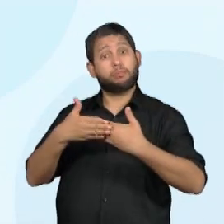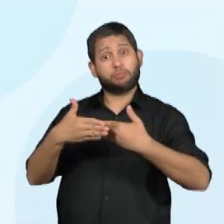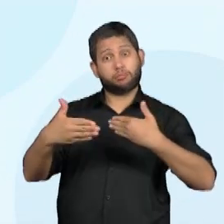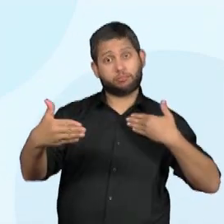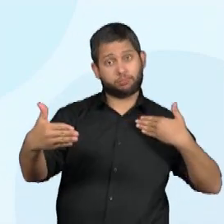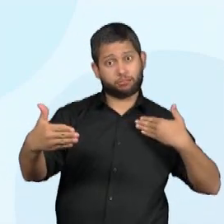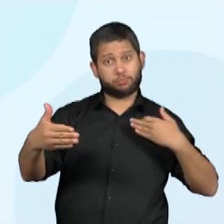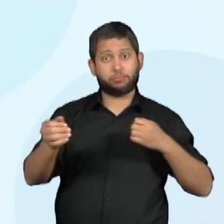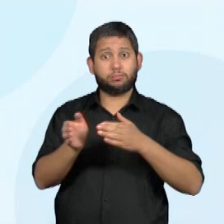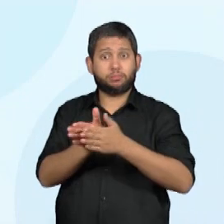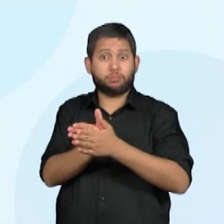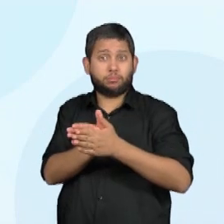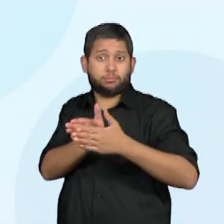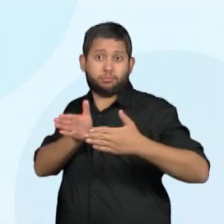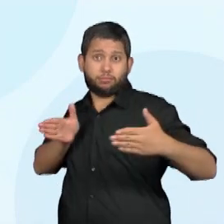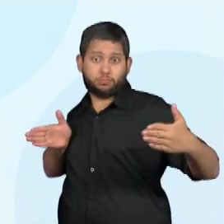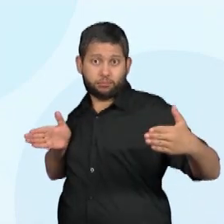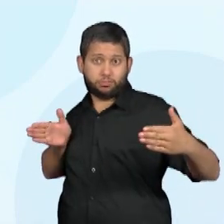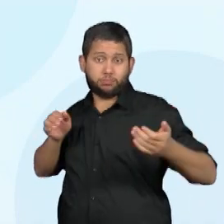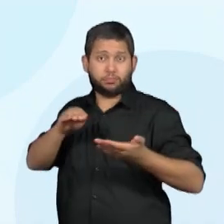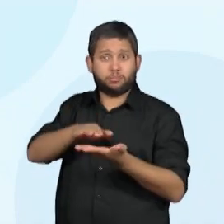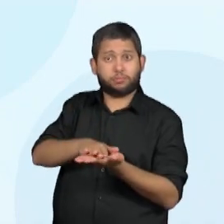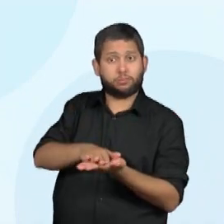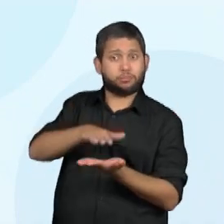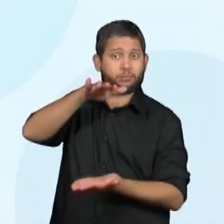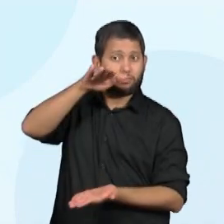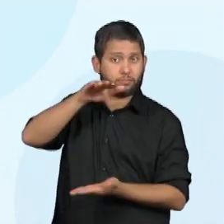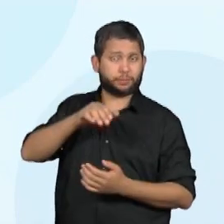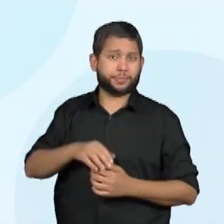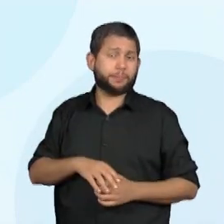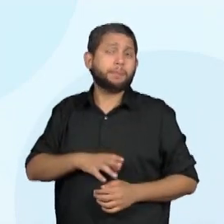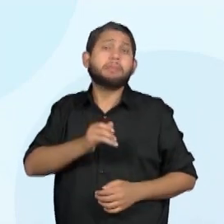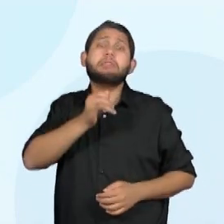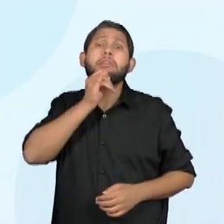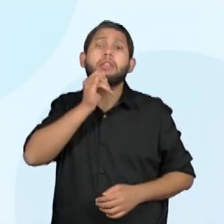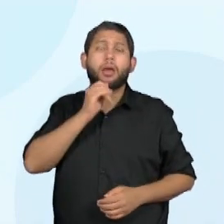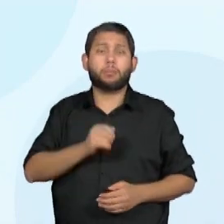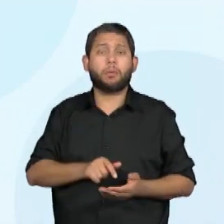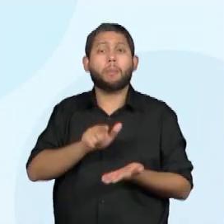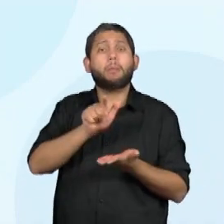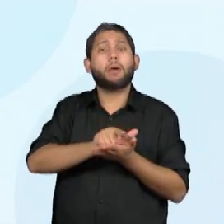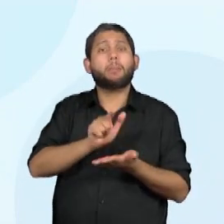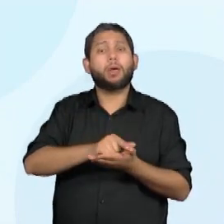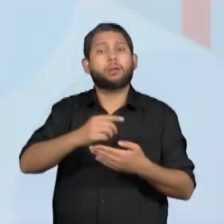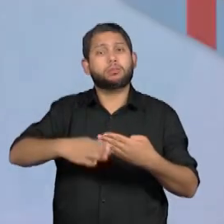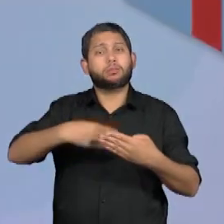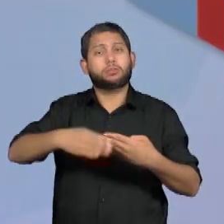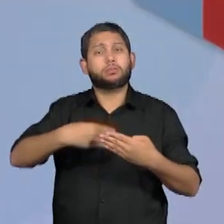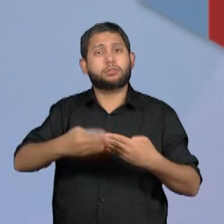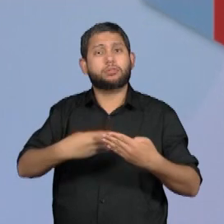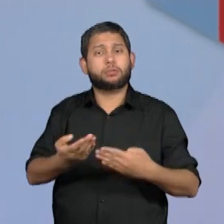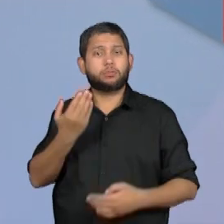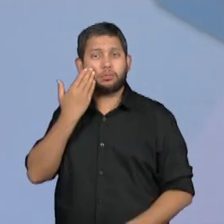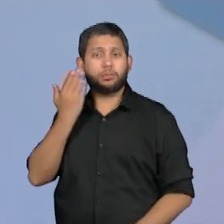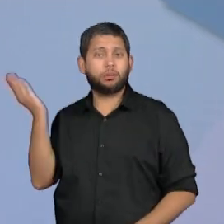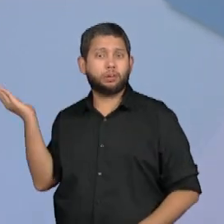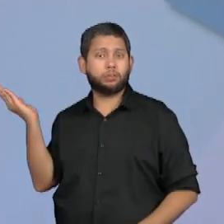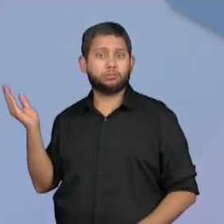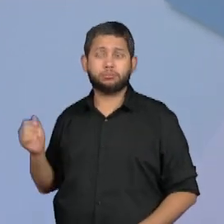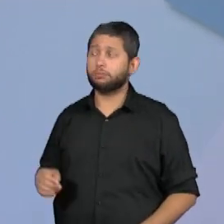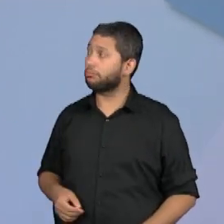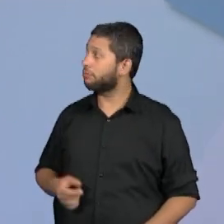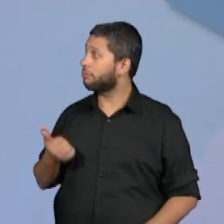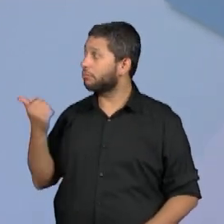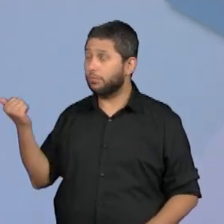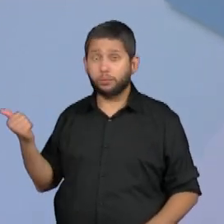no cotidiano. Provavelmente vocês já viram um rolo de papel higiênico, não viram? E ele representa aí